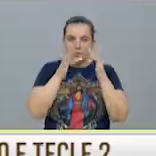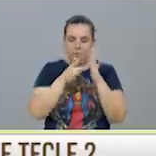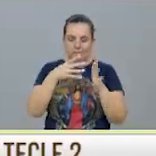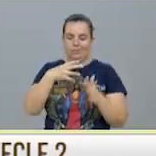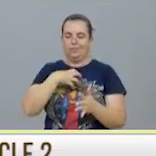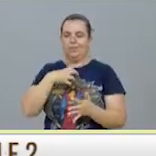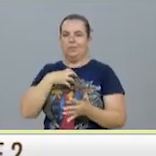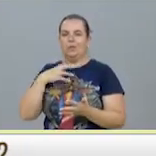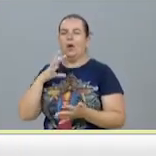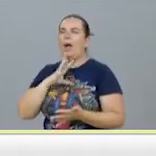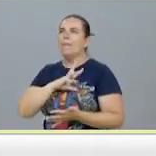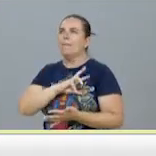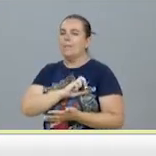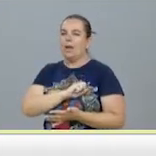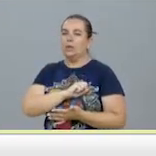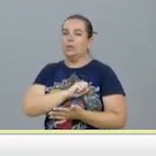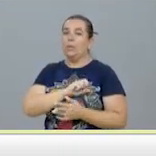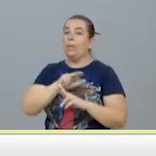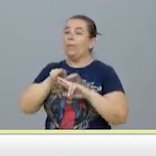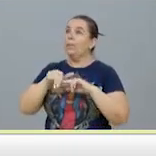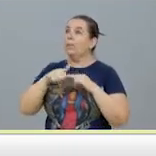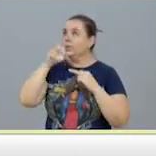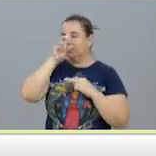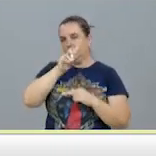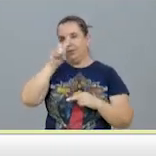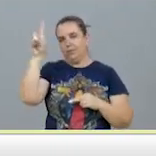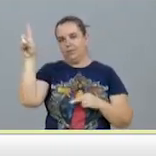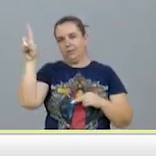amado pelo Pai.